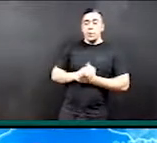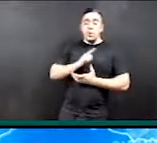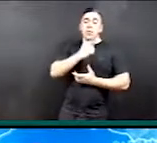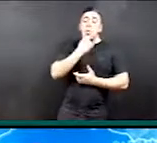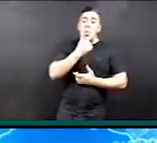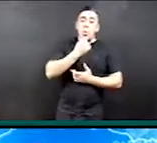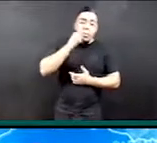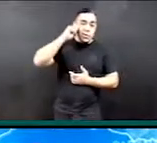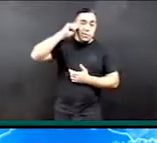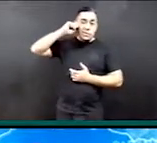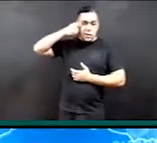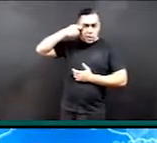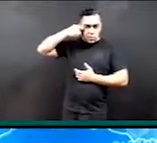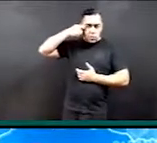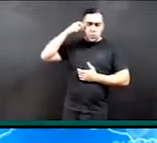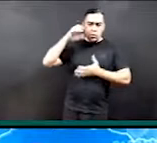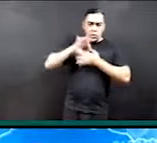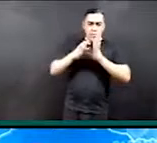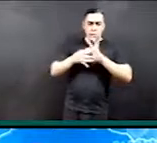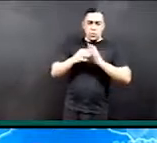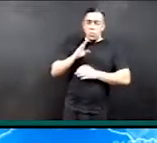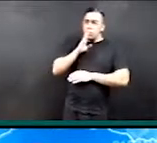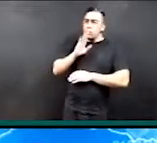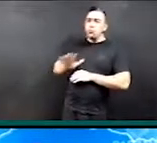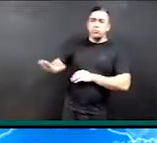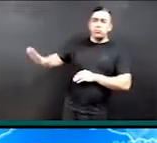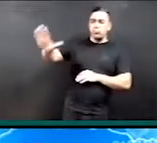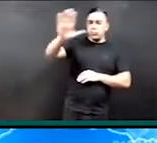negro, vai lá no Estádio Olímpico e cala o Estádio Olímpico todo,